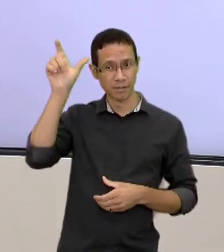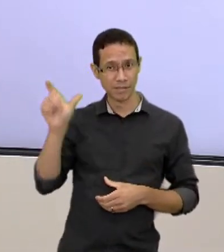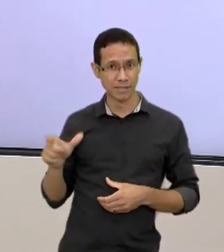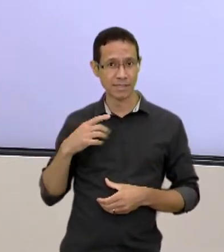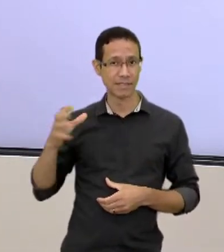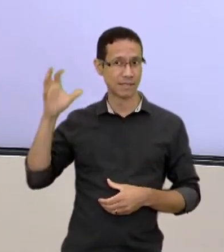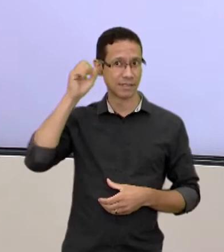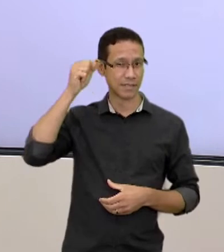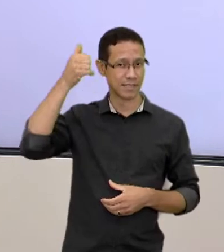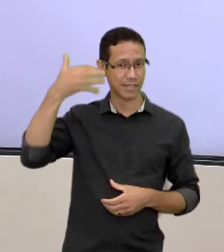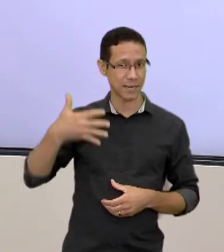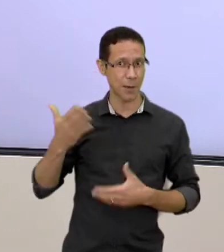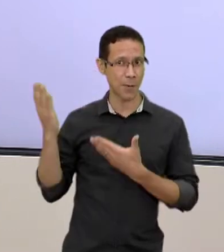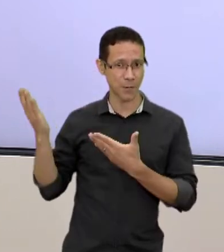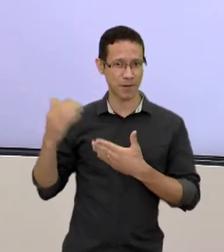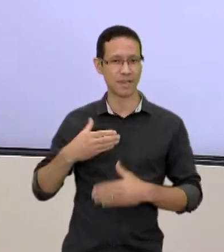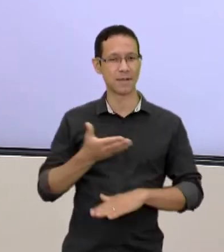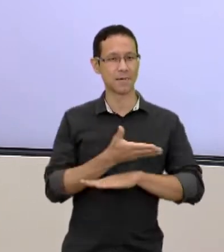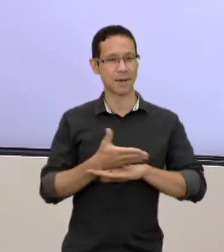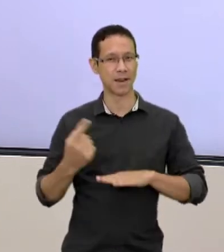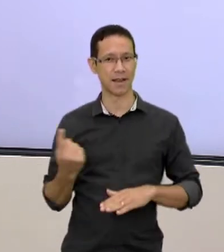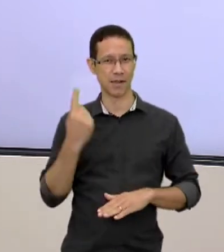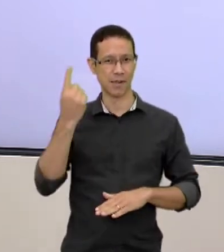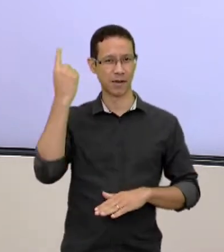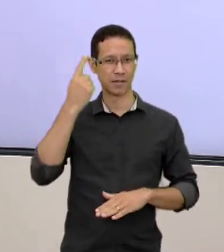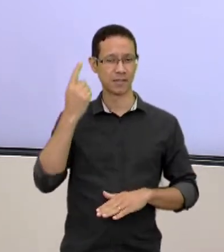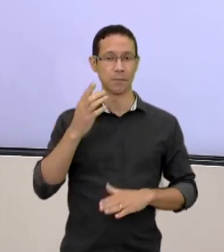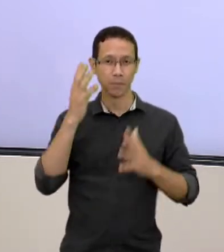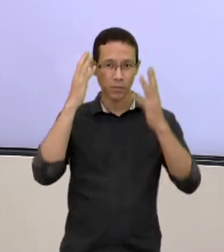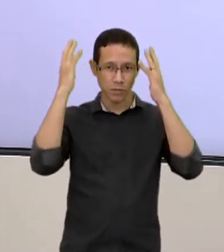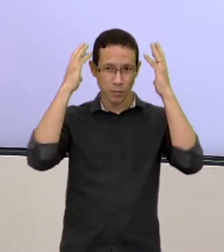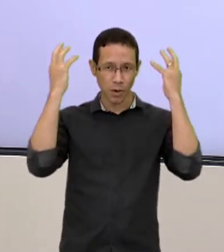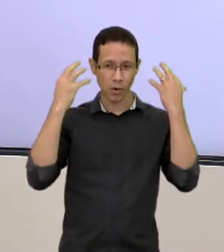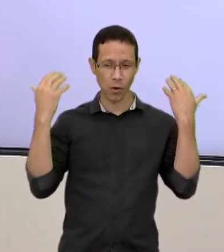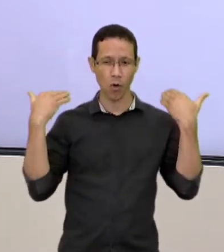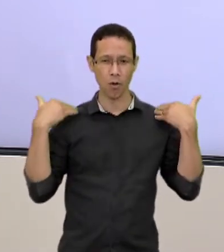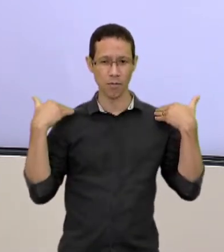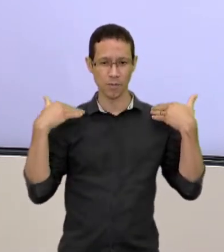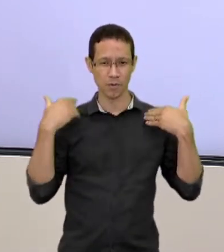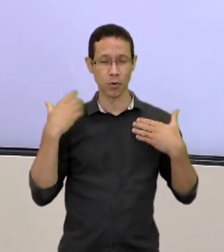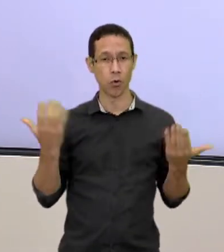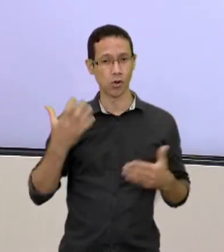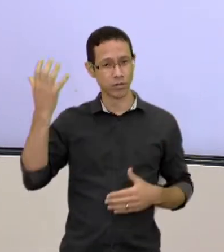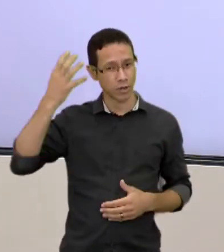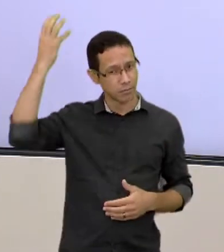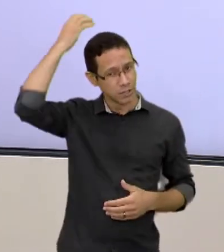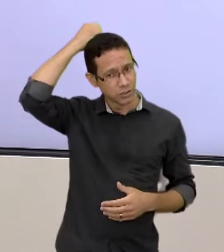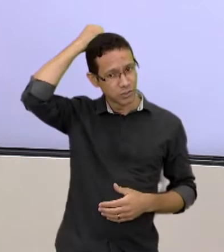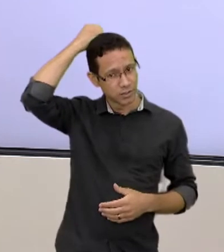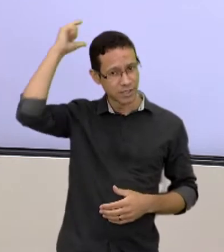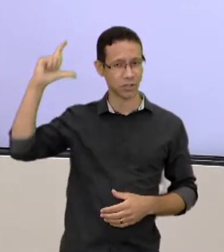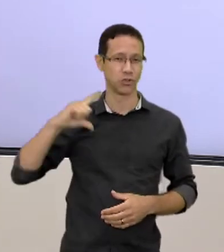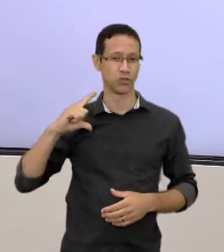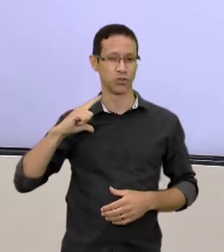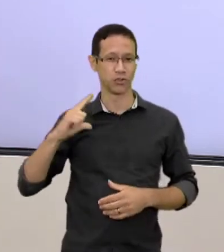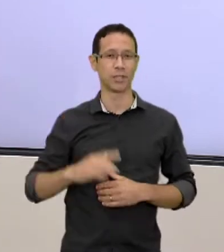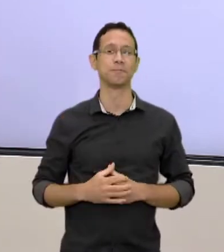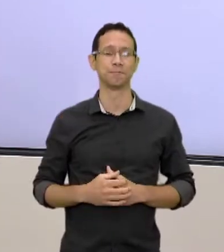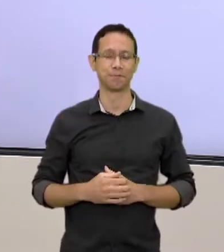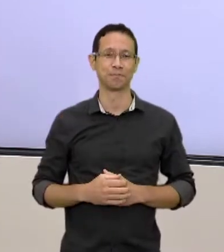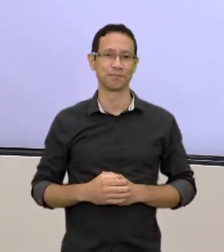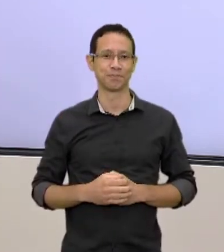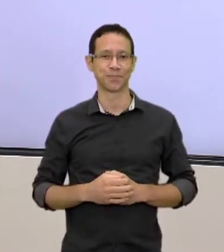descrição. Então, eu sou branca, alta, cabelos cacheados na altura dos ombros, mas hoje eu estou com eles amarrados, estou com um